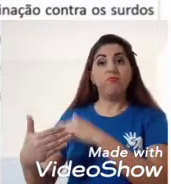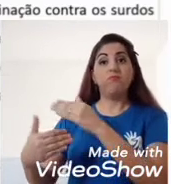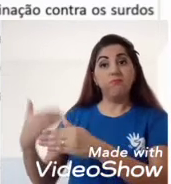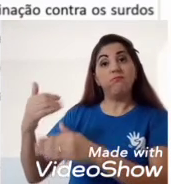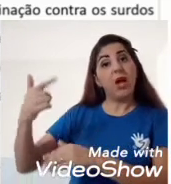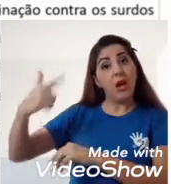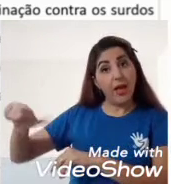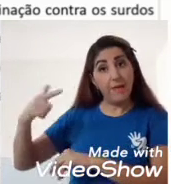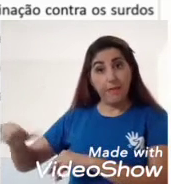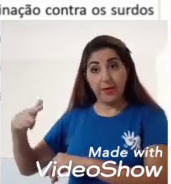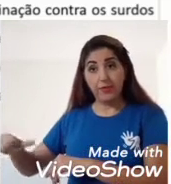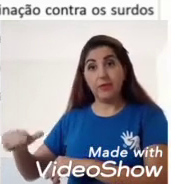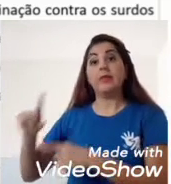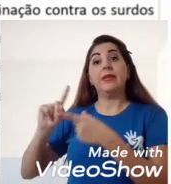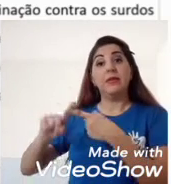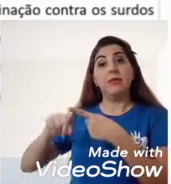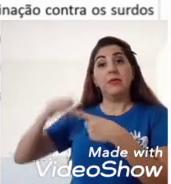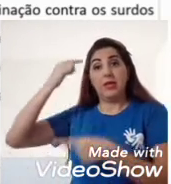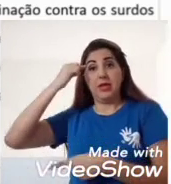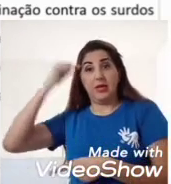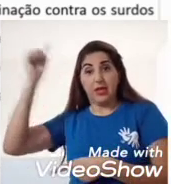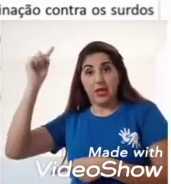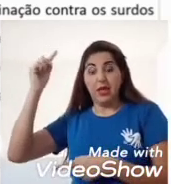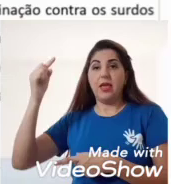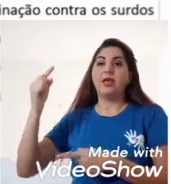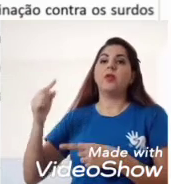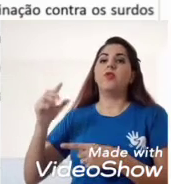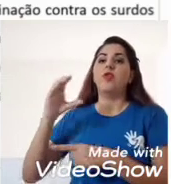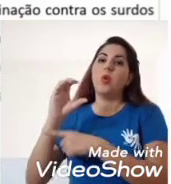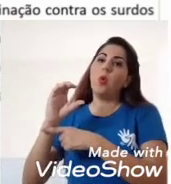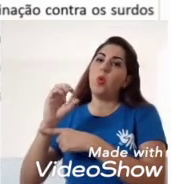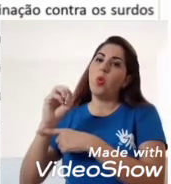tempo, ou seja, de repetição, mas também como uma ideia de condição.